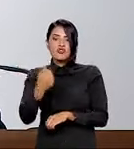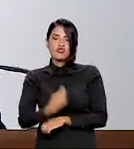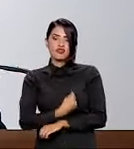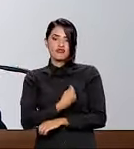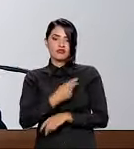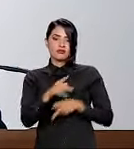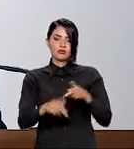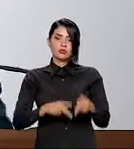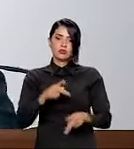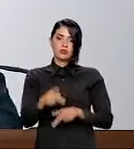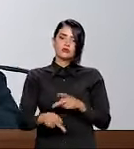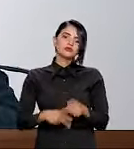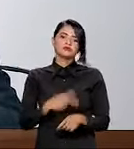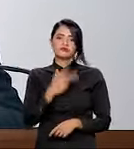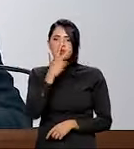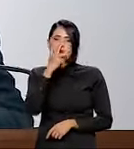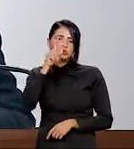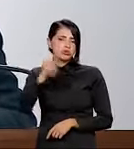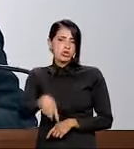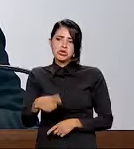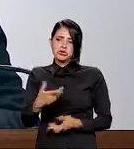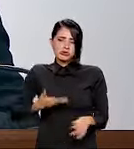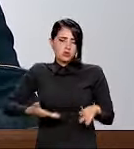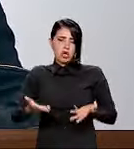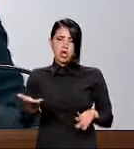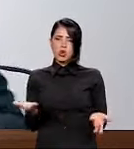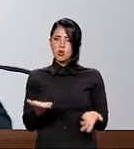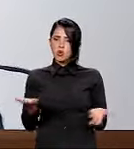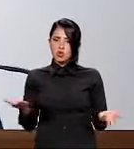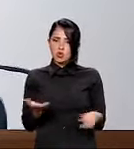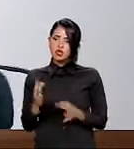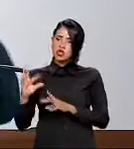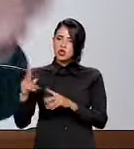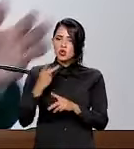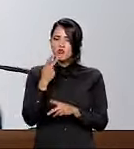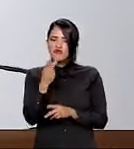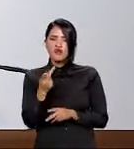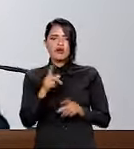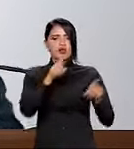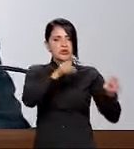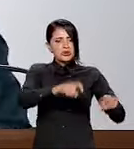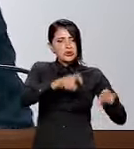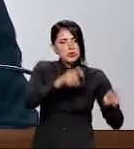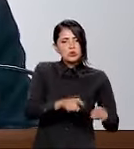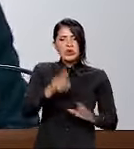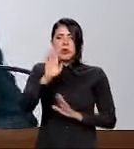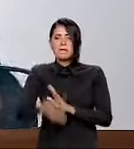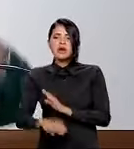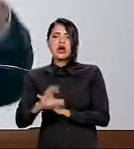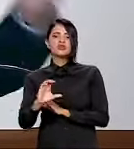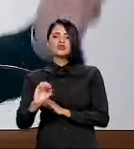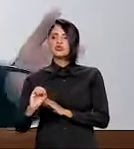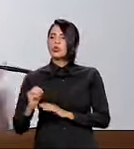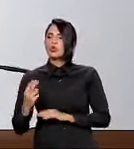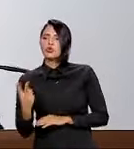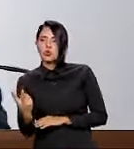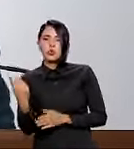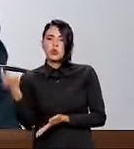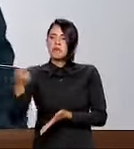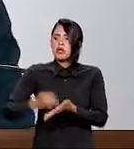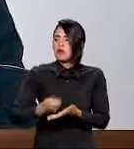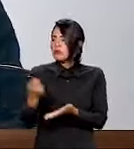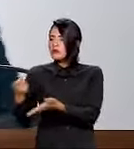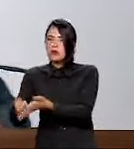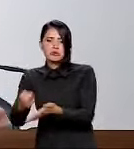vida do povo. Eu acho que é isso que está em jogo. Todo mundo fala em agricultura de baixo carbono, em sequestro de carbono, e pagamento